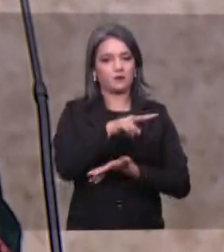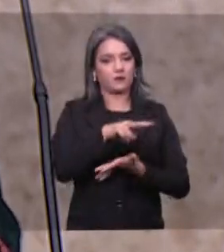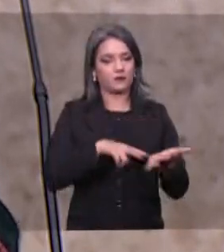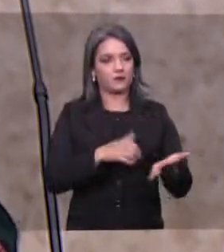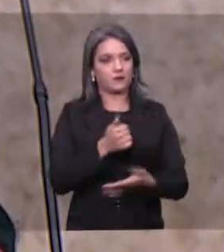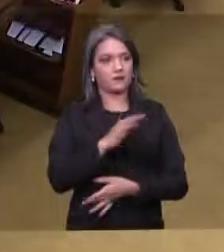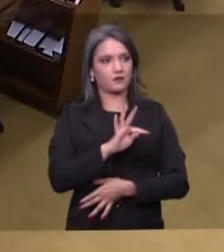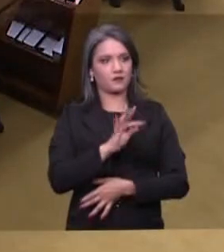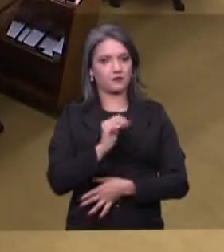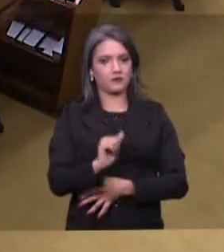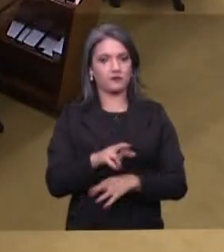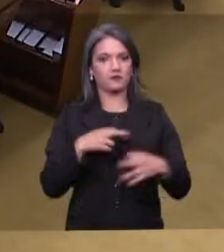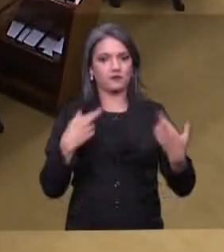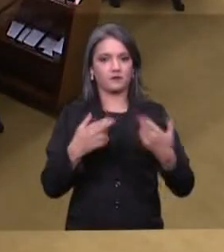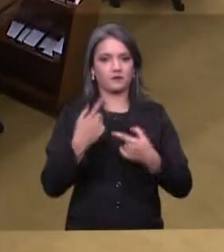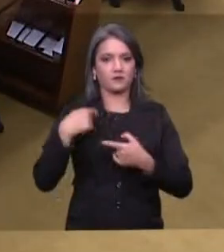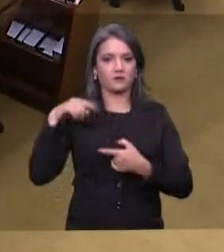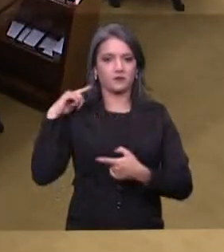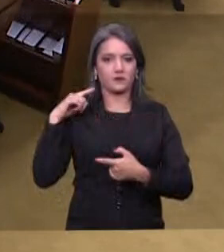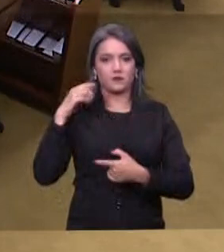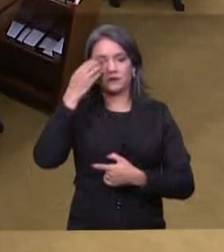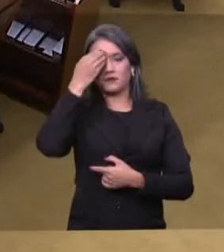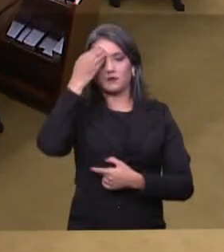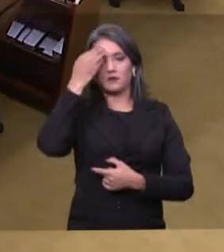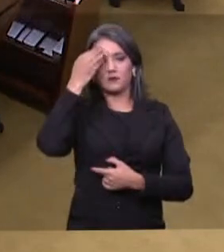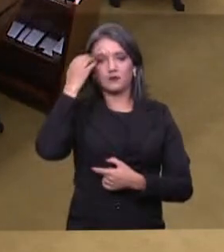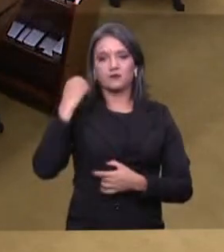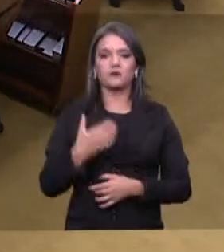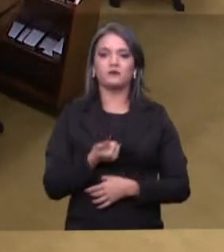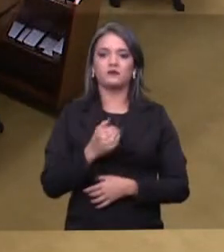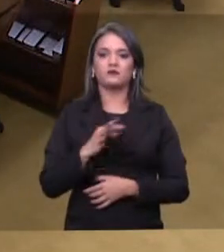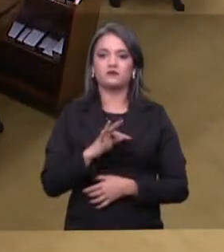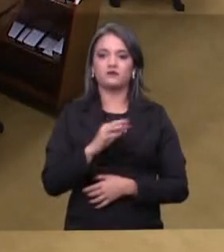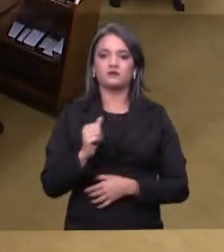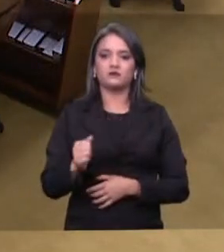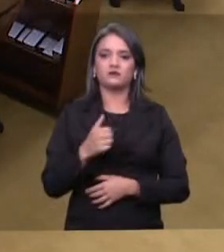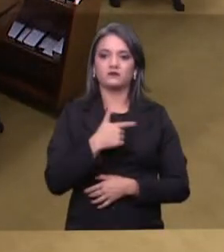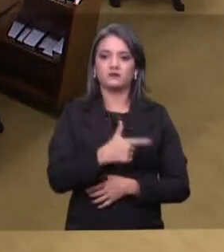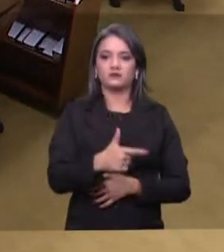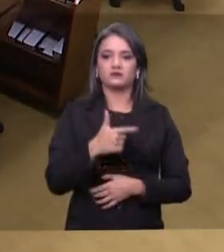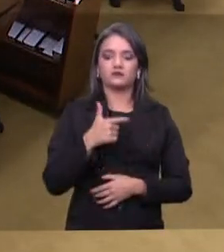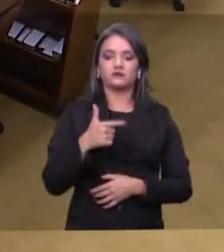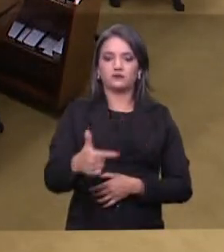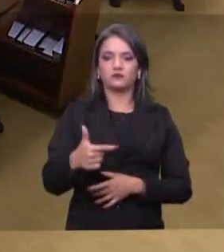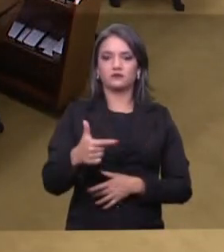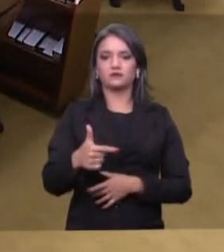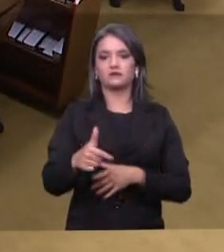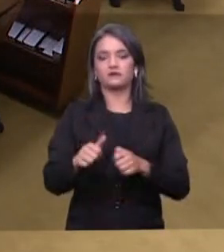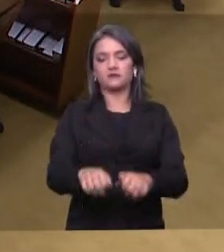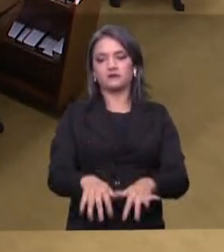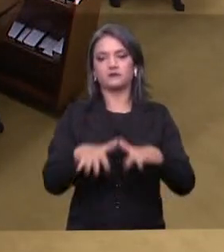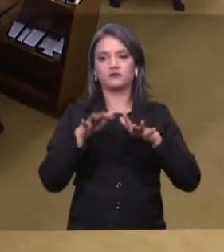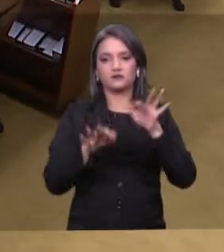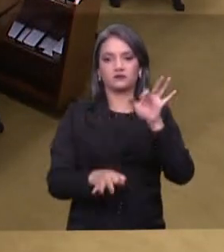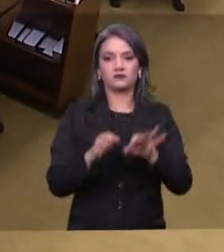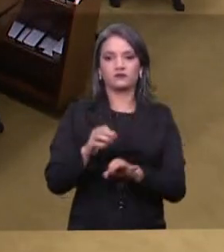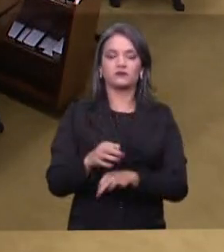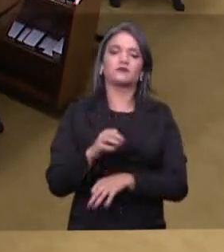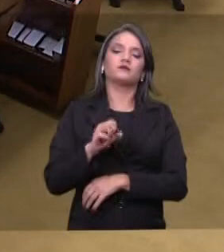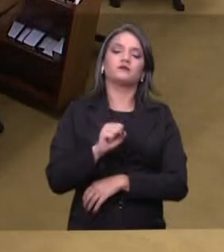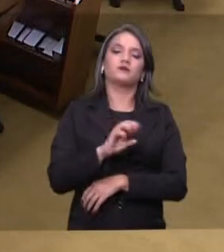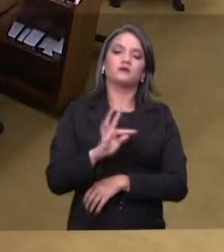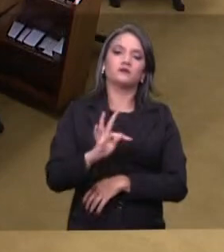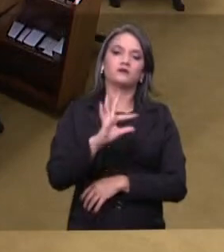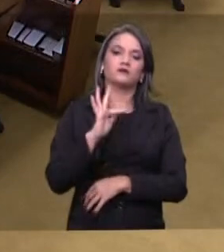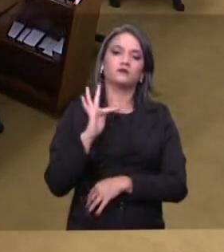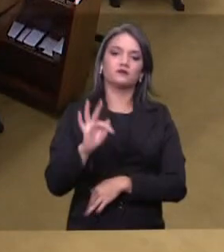à leitura da ata da sessão anterior. Ata da 22ª sessão ordinária do plenário do Supremo Tribunal